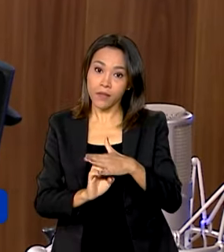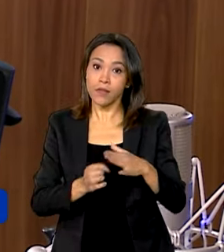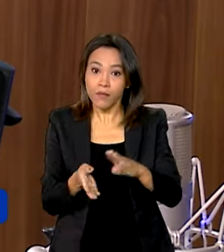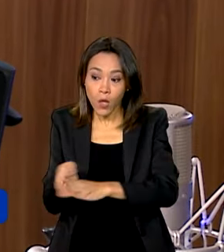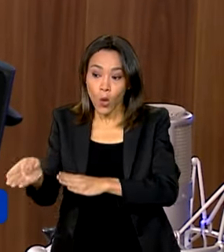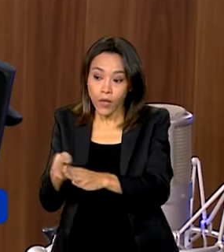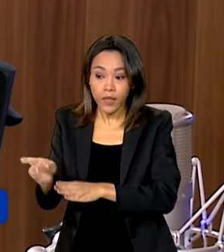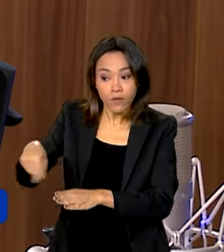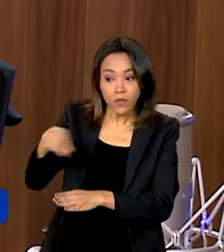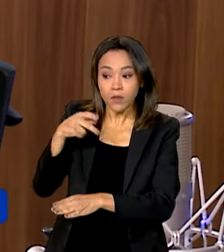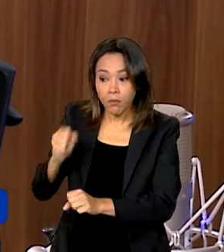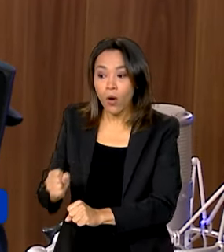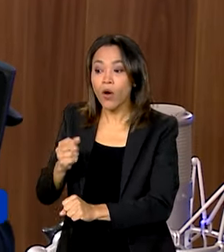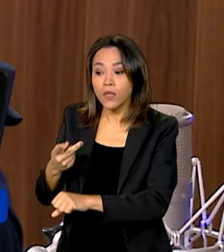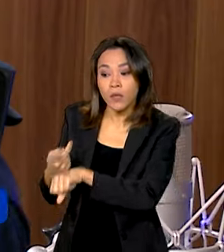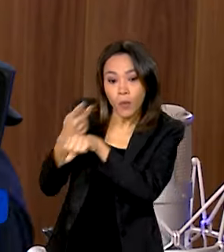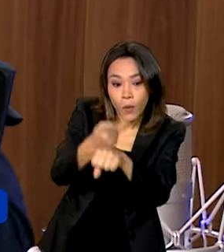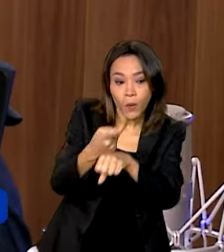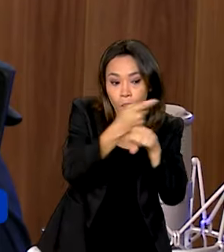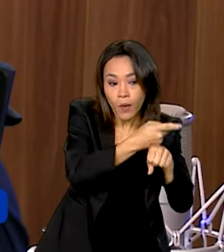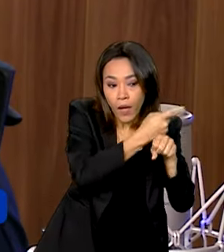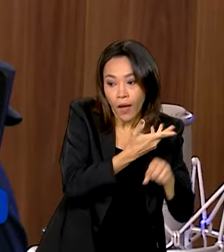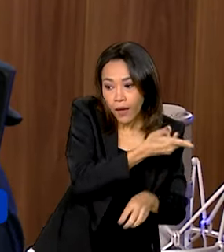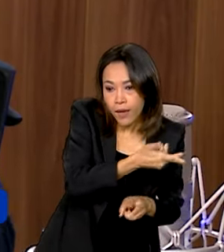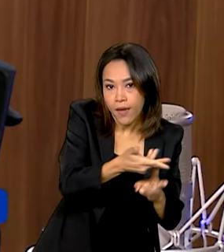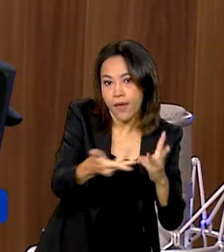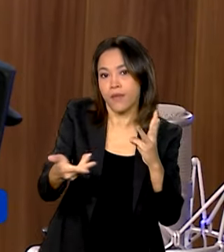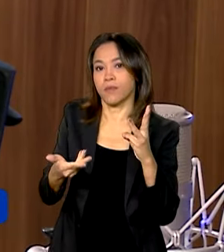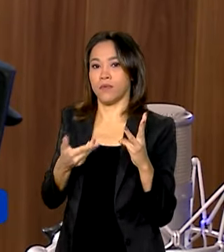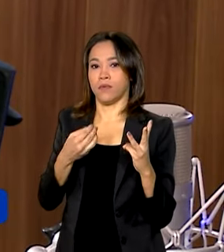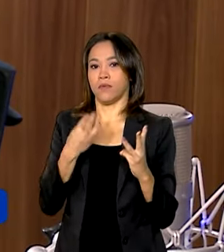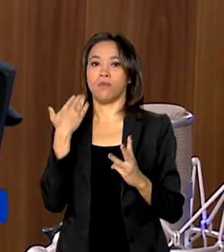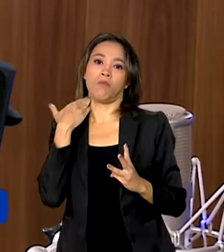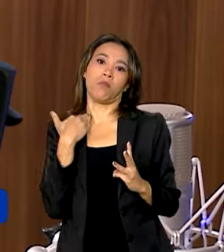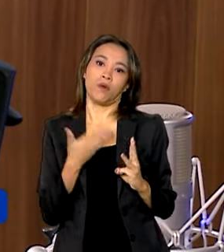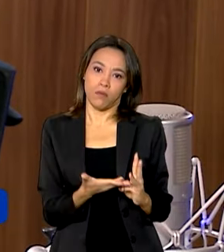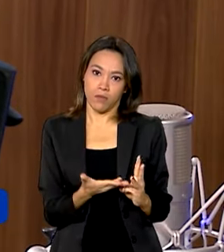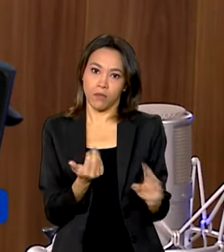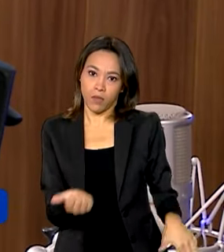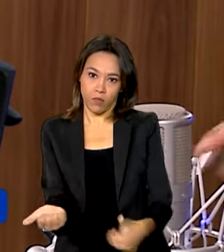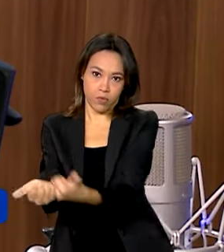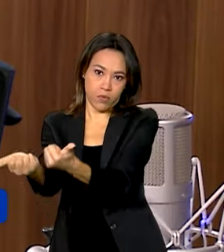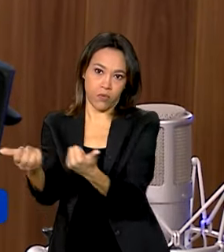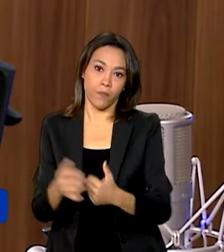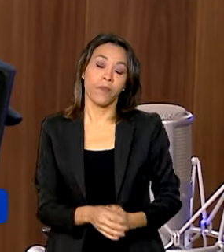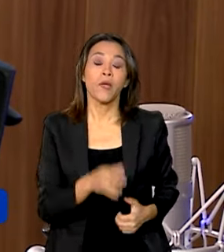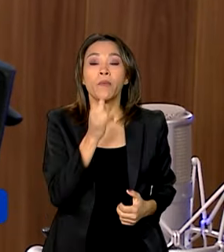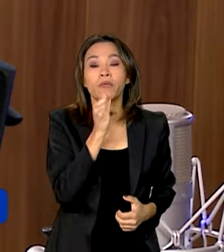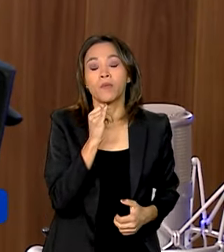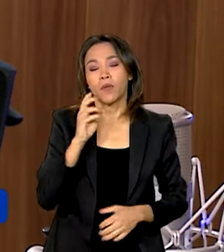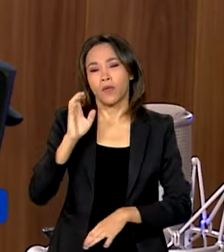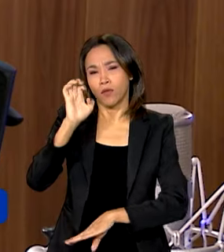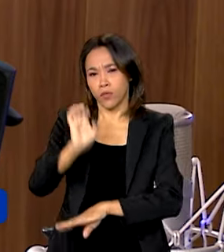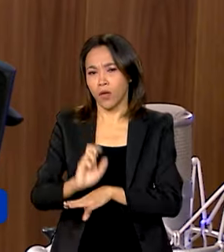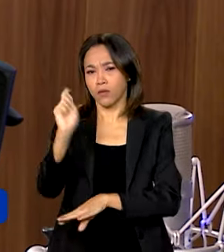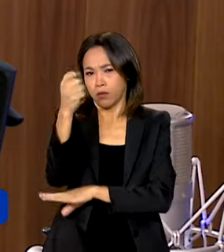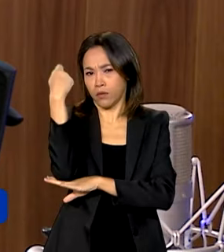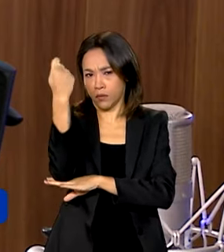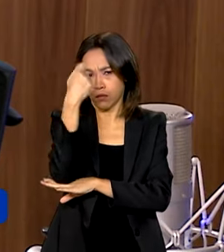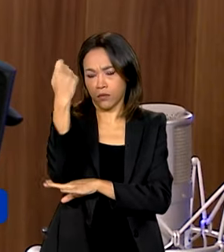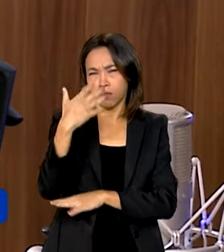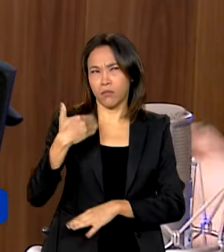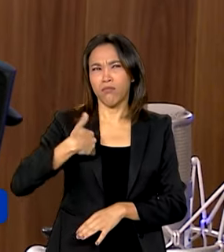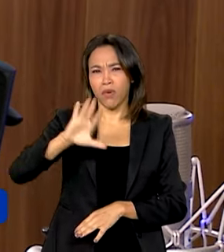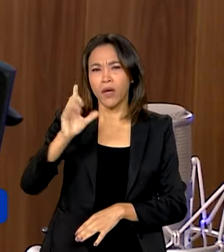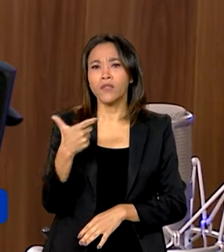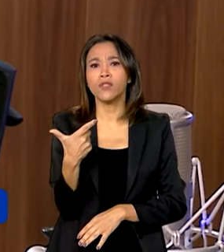todas as áreas não necessariamente o Ministério da Integração mas o governo federal Você tem uma ideia no Rio Grande do Sul nós envolvemos mais de 20